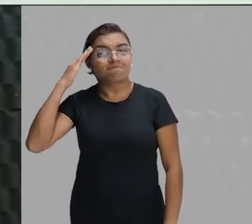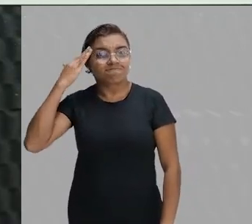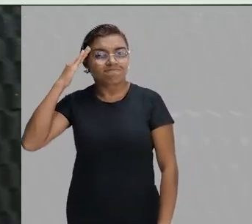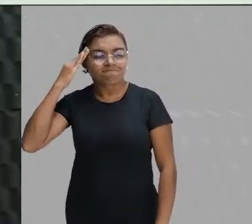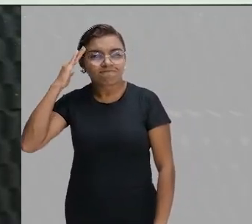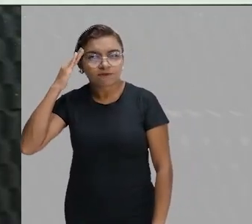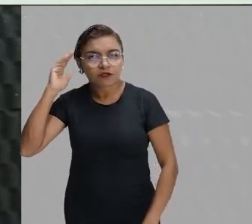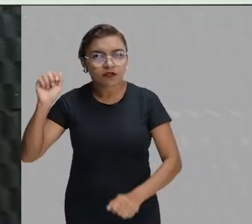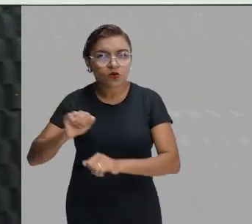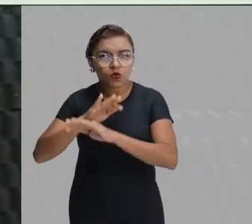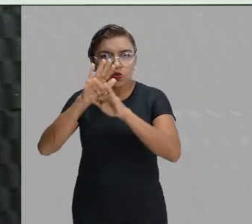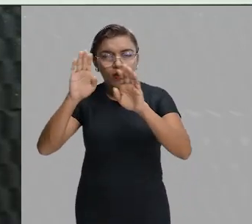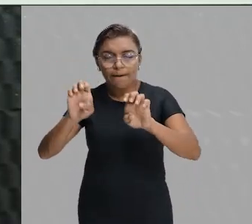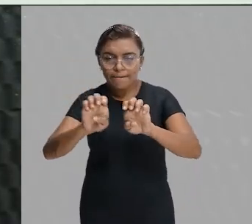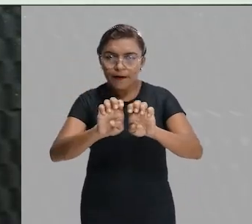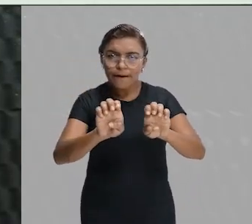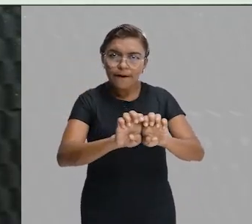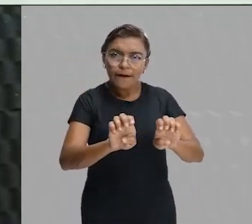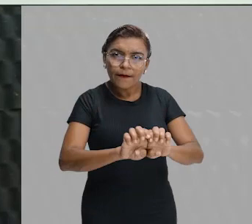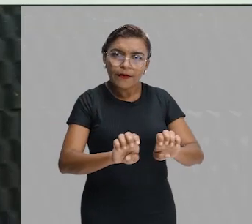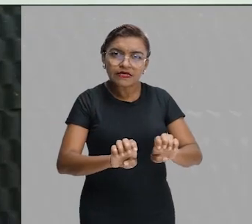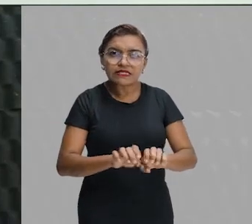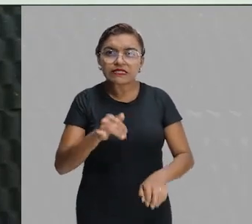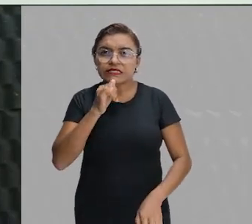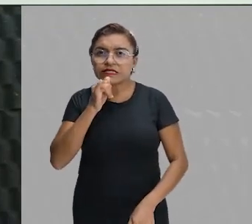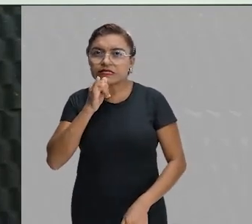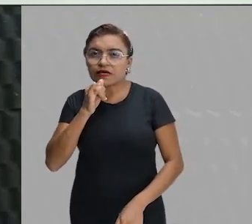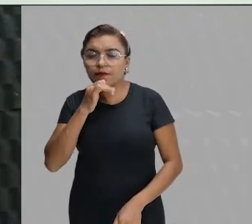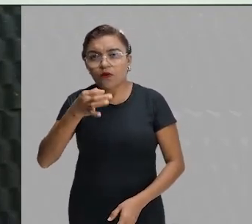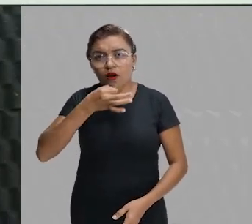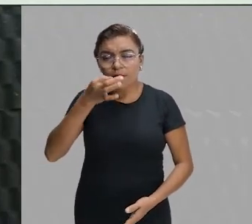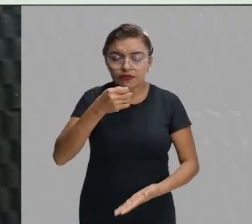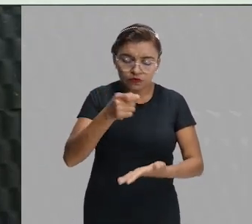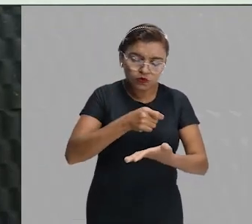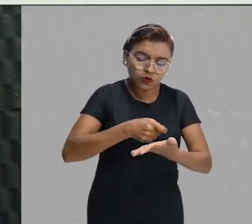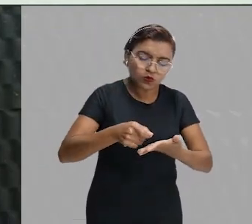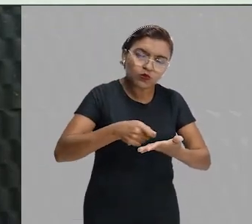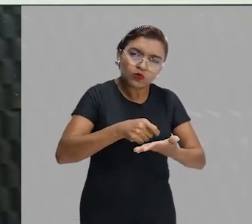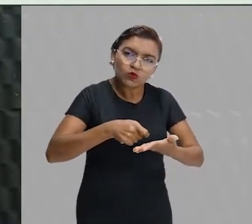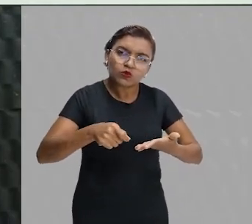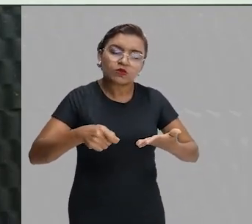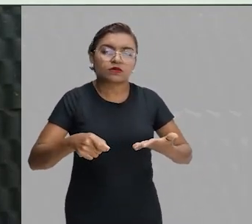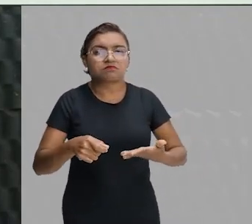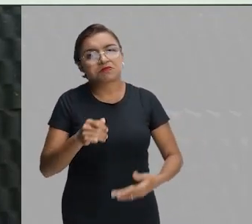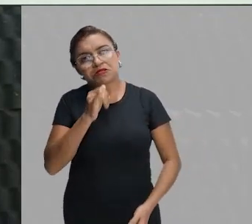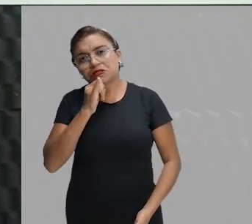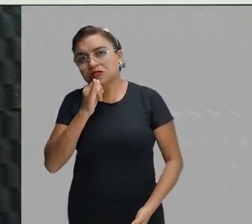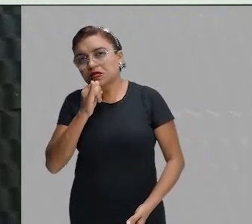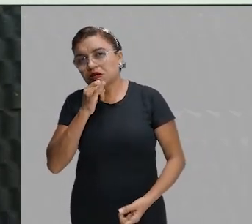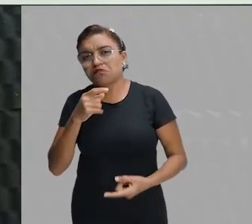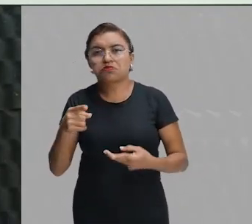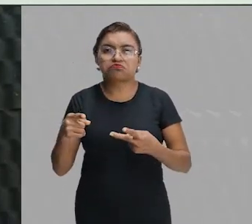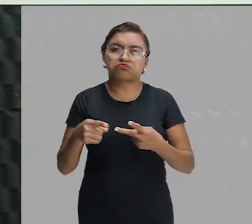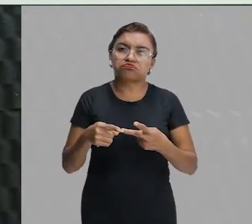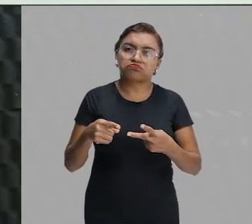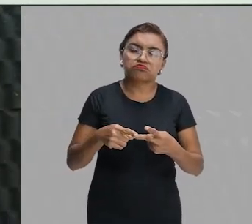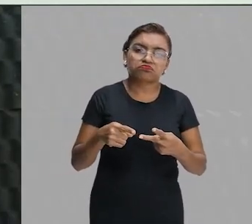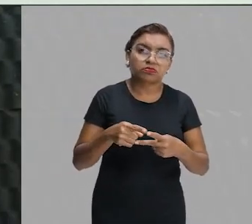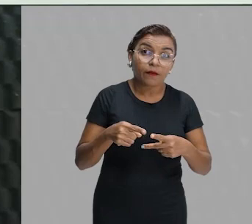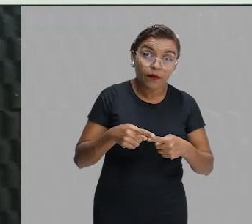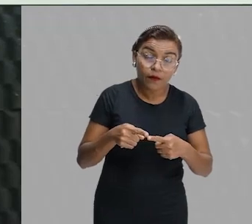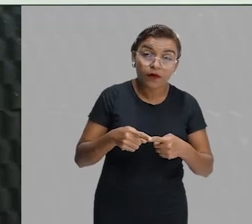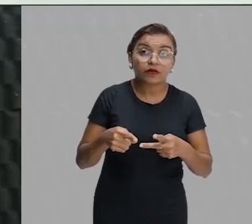você consiga estruturar as suas argumentações, quer seja exemplificando, quer seja dando, na